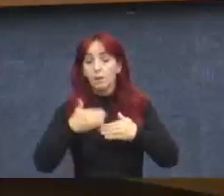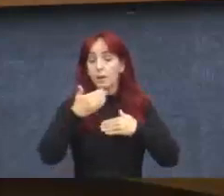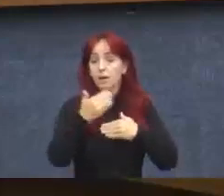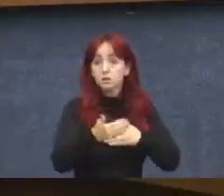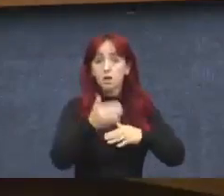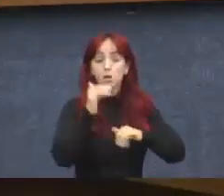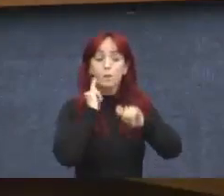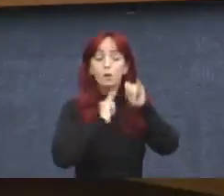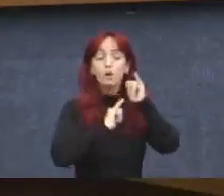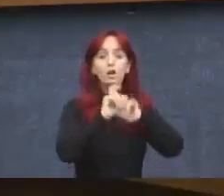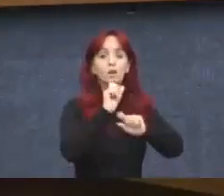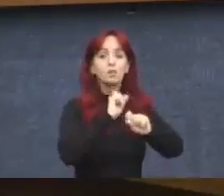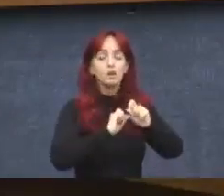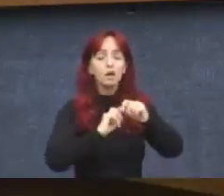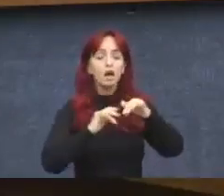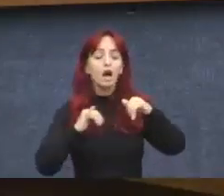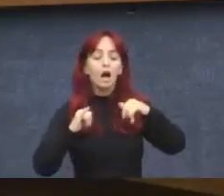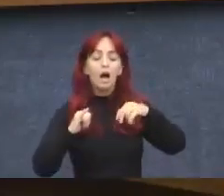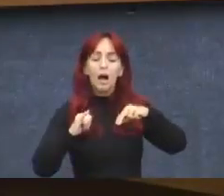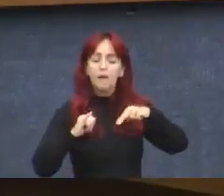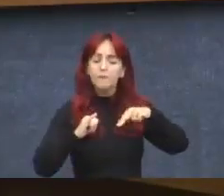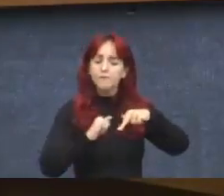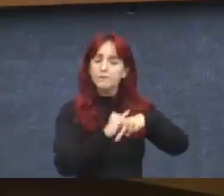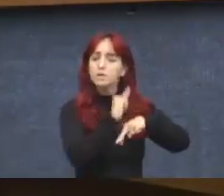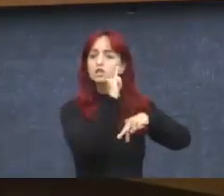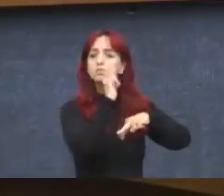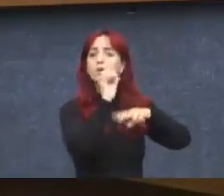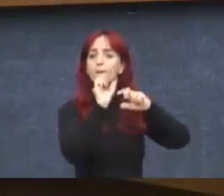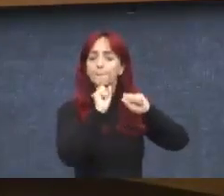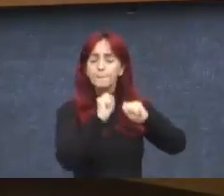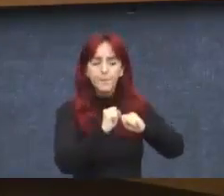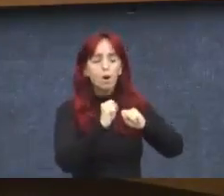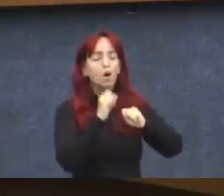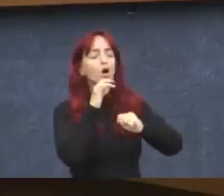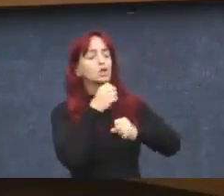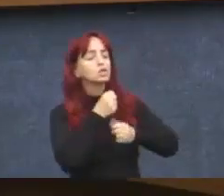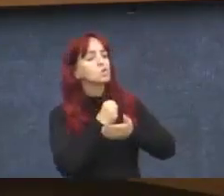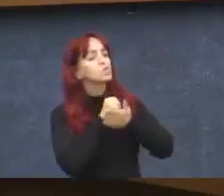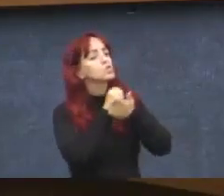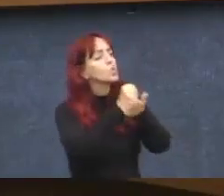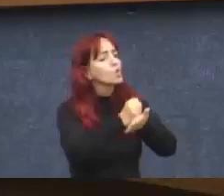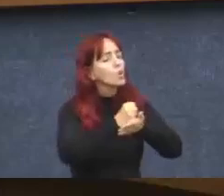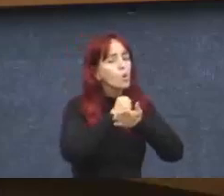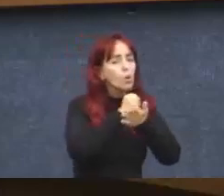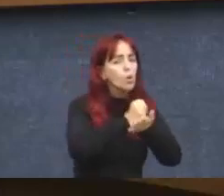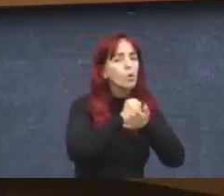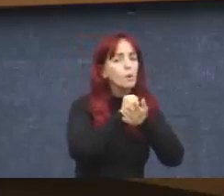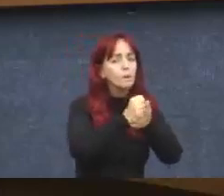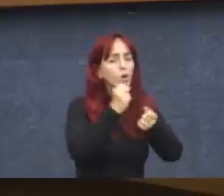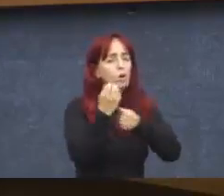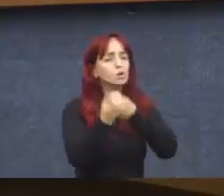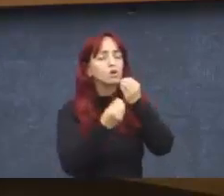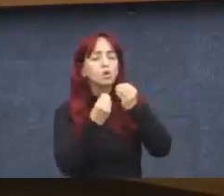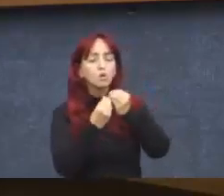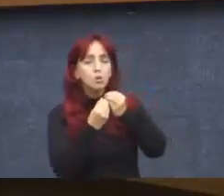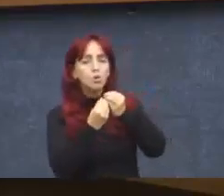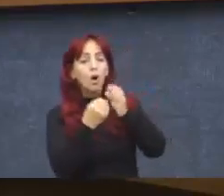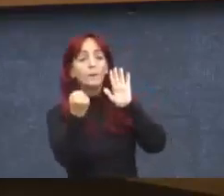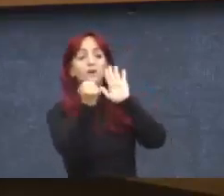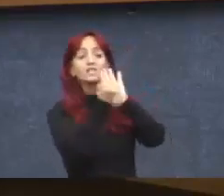as vítimas poderão pedir socorro às autoridades por meio de sinais simples